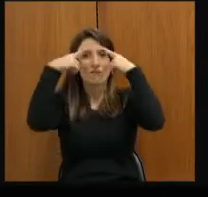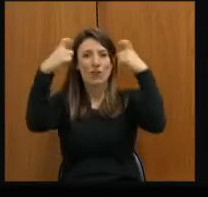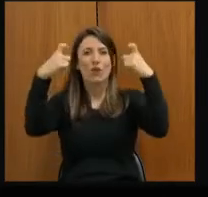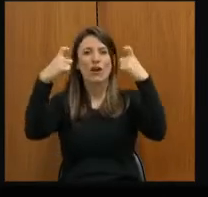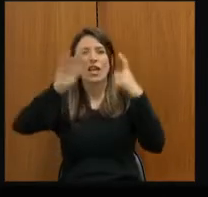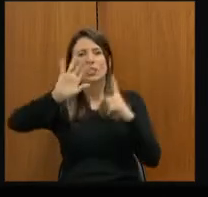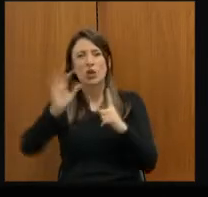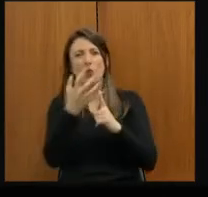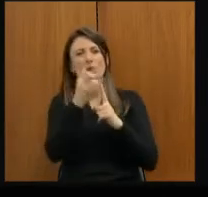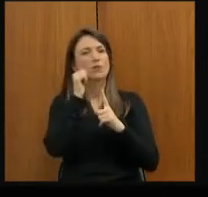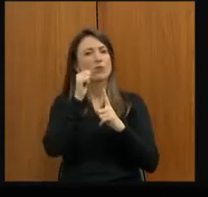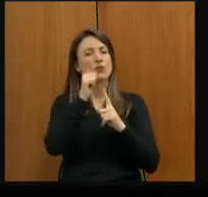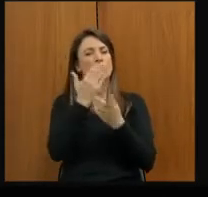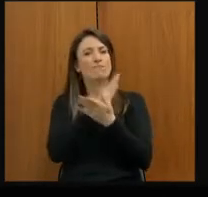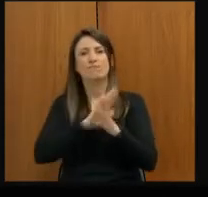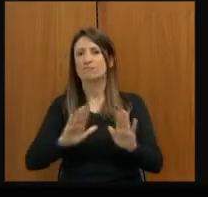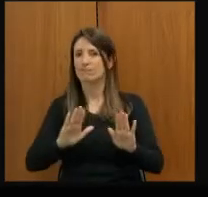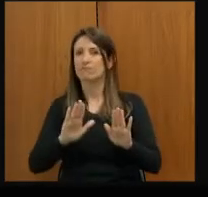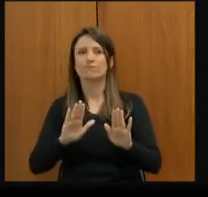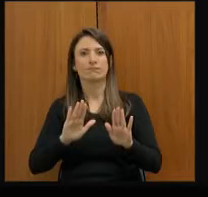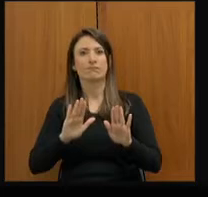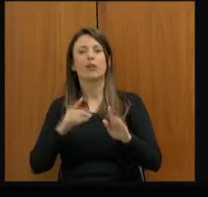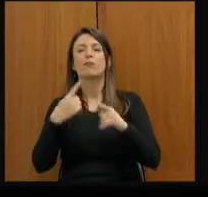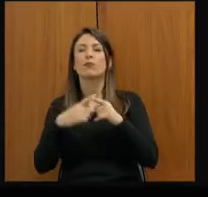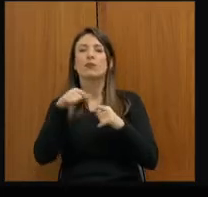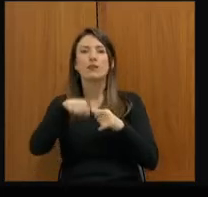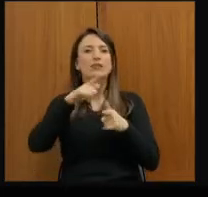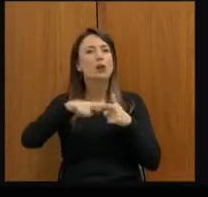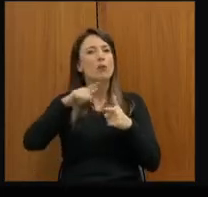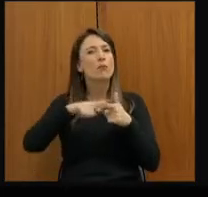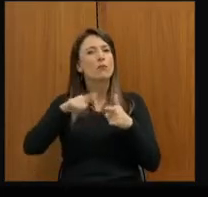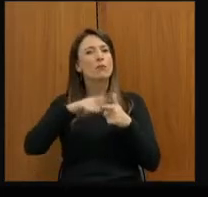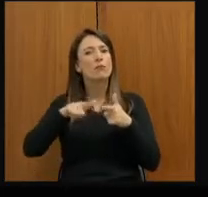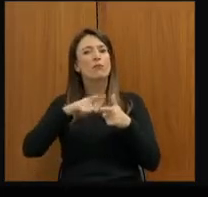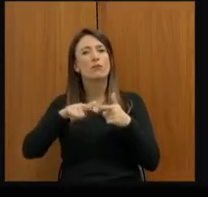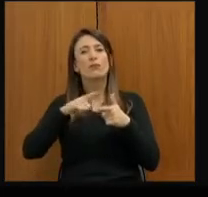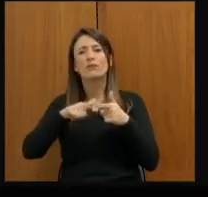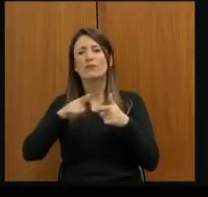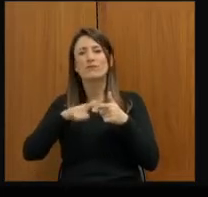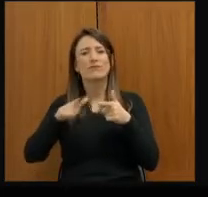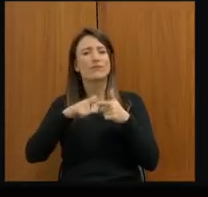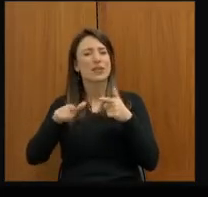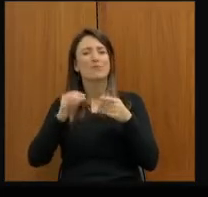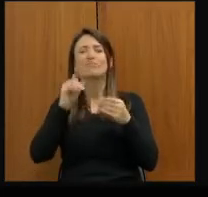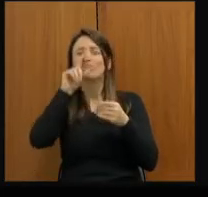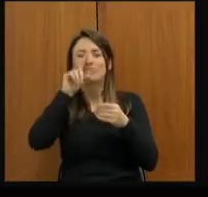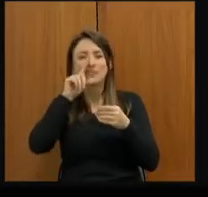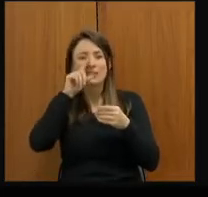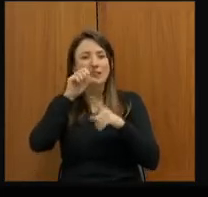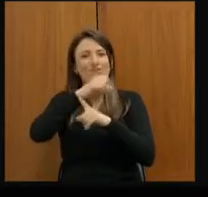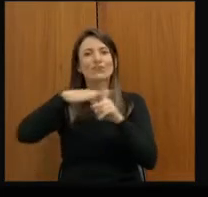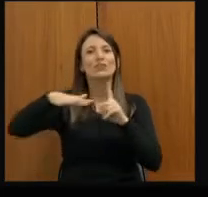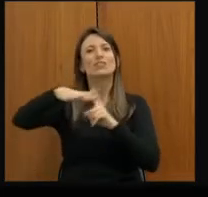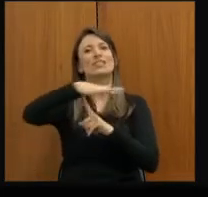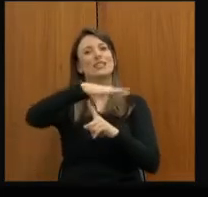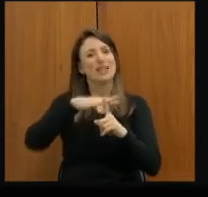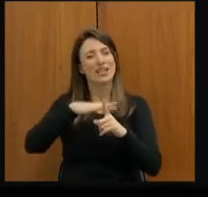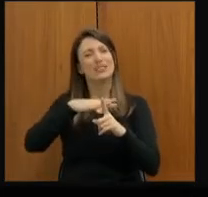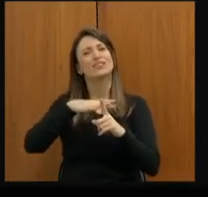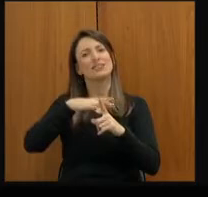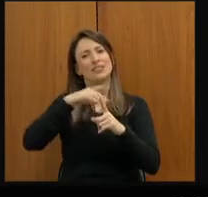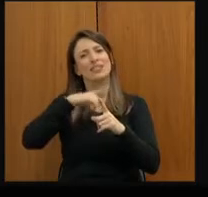tendo em vista se tratar de um problema irradiada em nossa sociedade atual com múltiplos